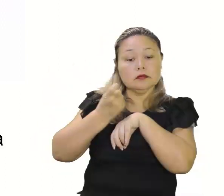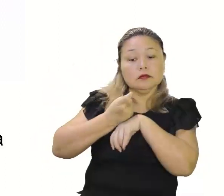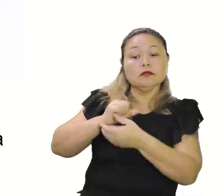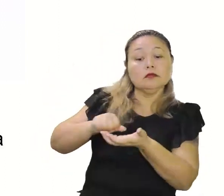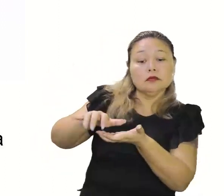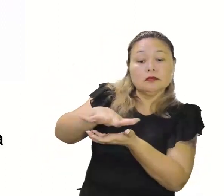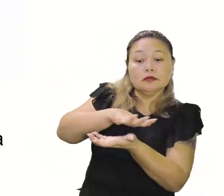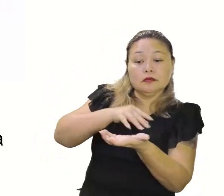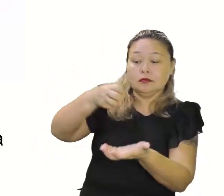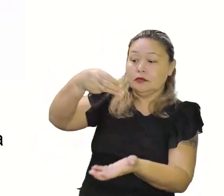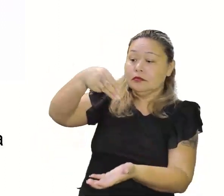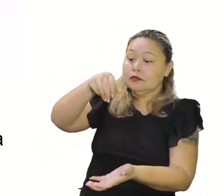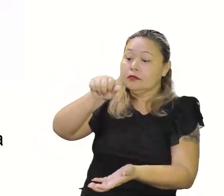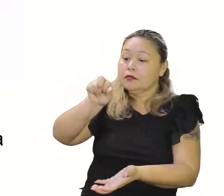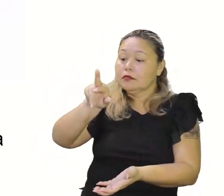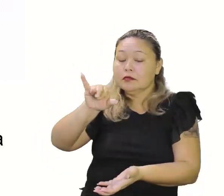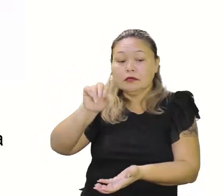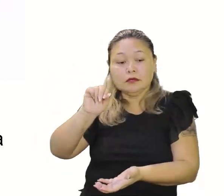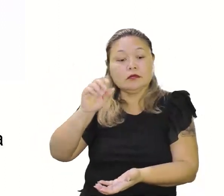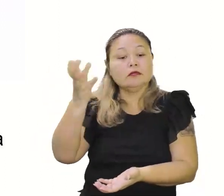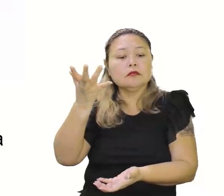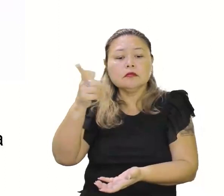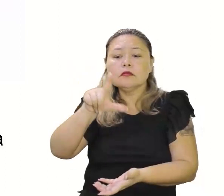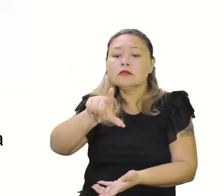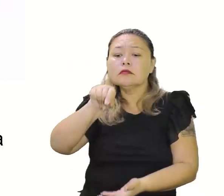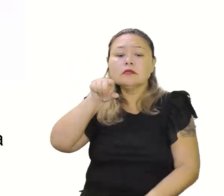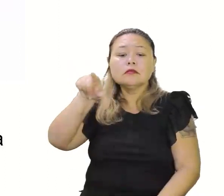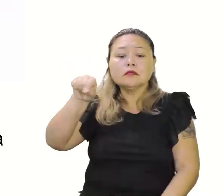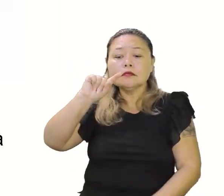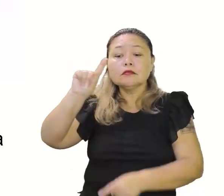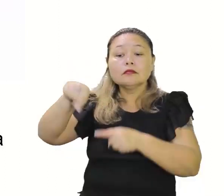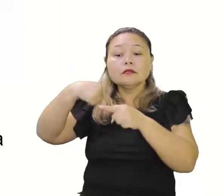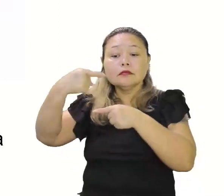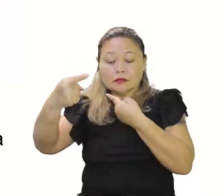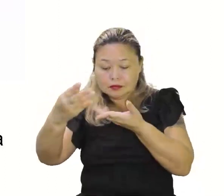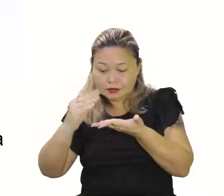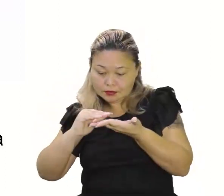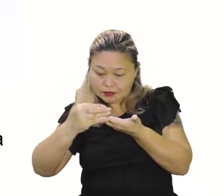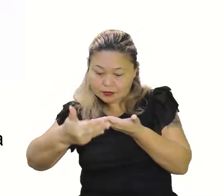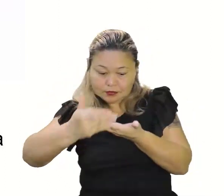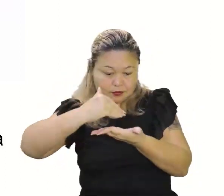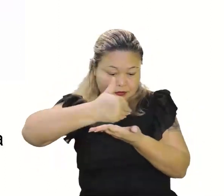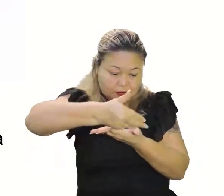sólidos geométricos que Maria obterá a partir dessas